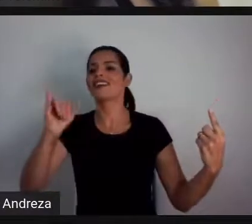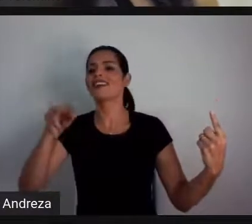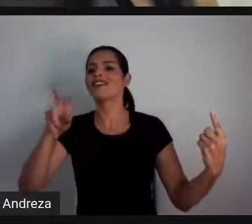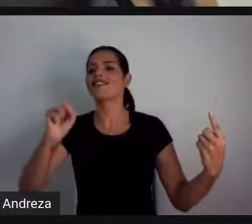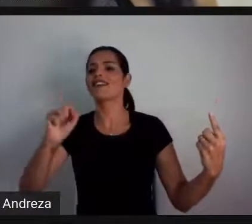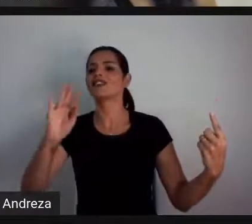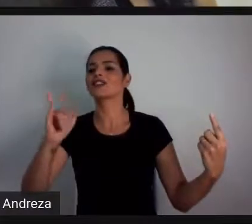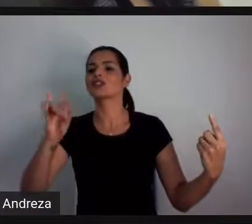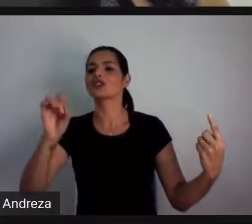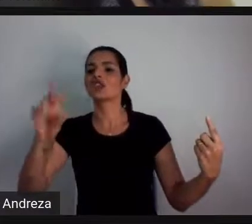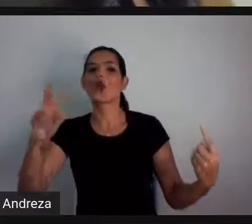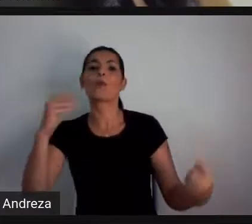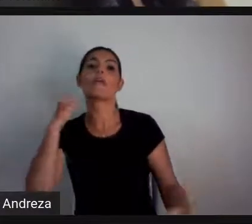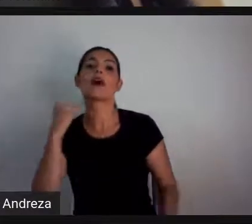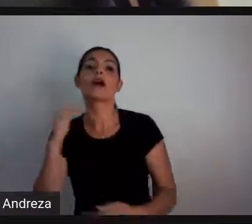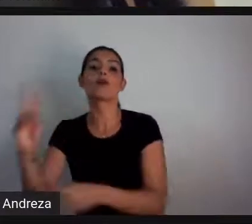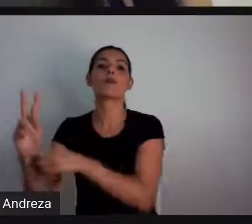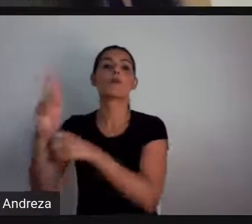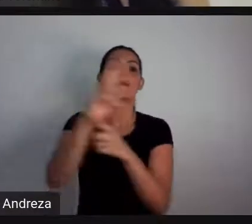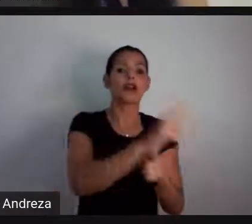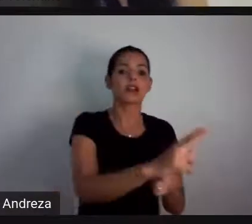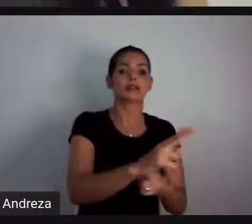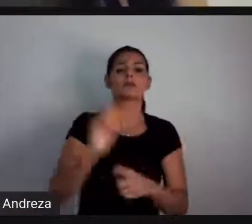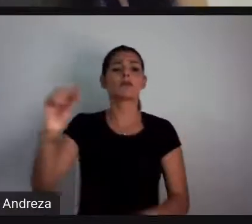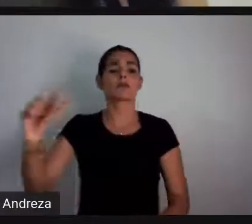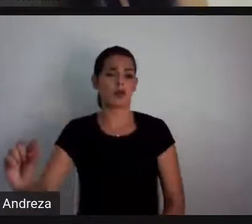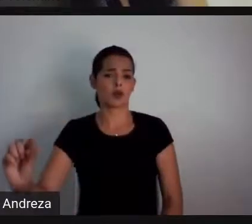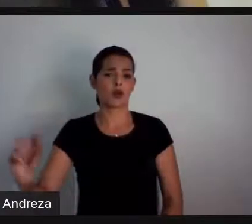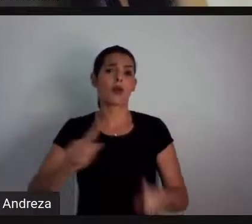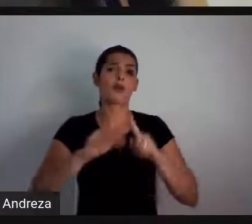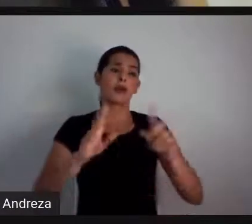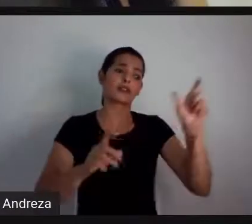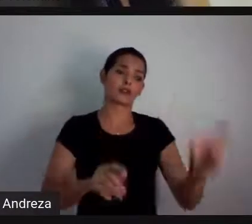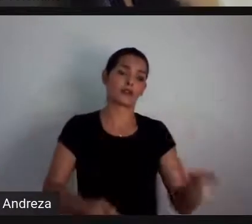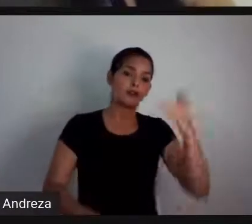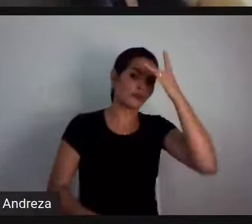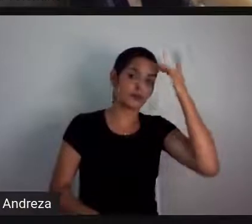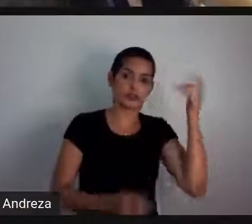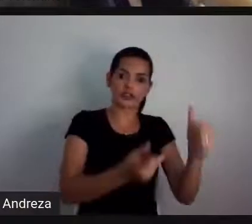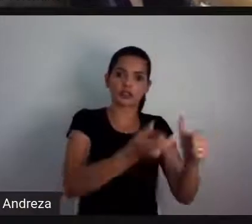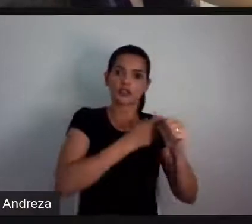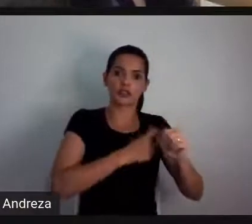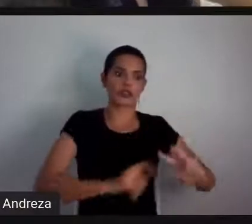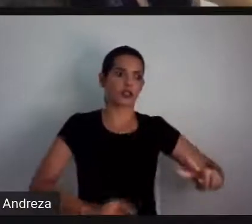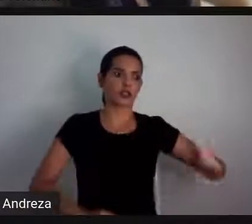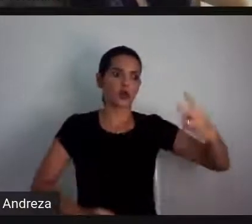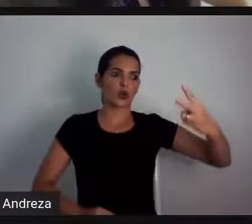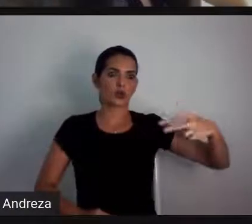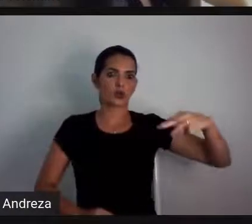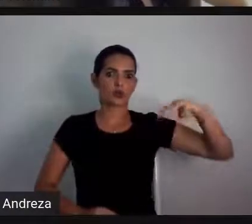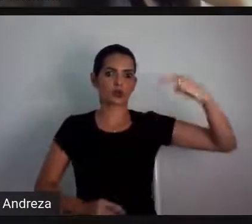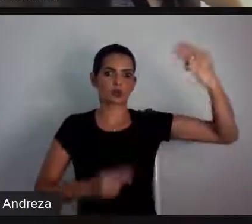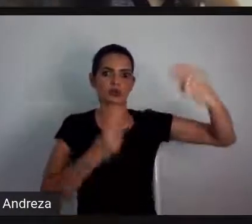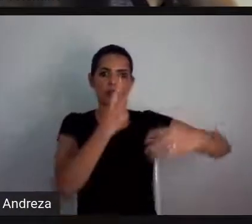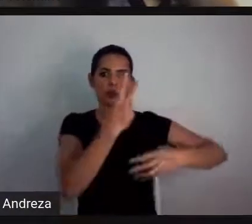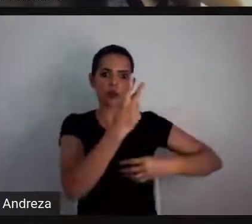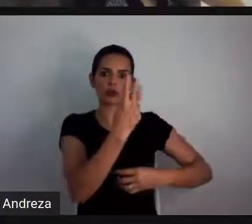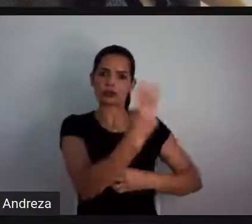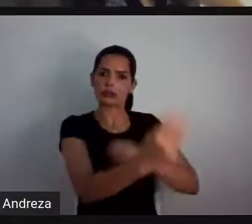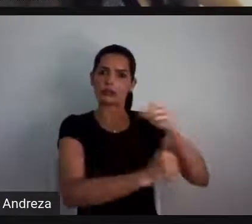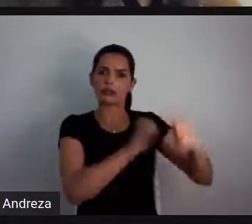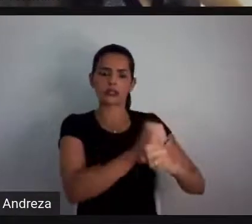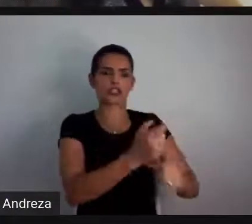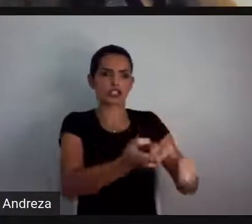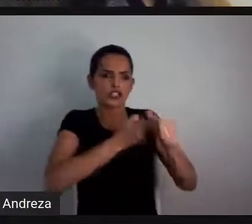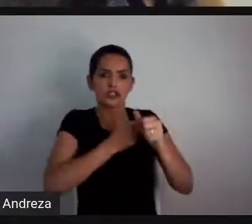né? Então, as dívidas crescem muito rápido, né? Coisa de 2, 3 anos, uma dívida se torna impagável. Então, muitos credores a gente vê que